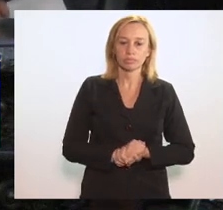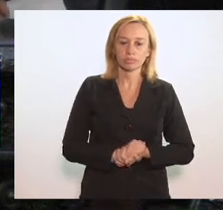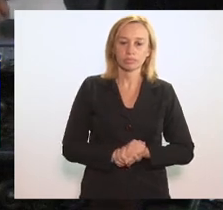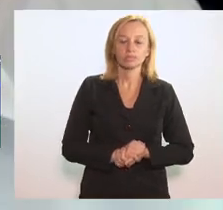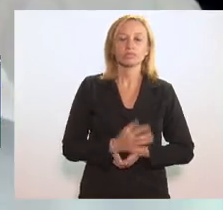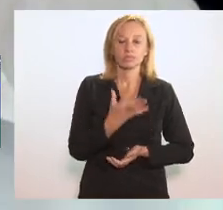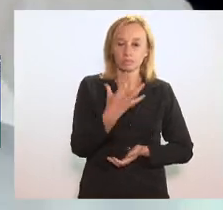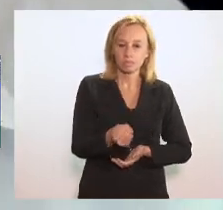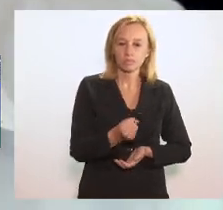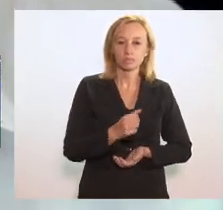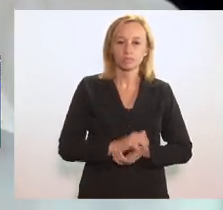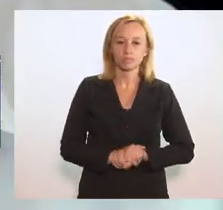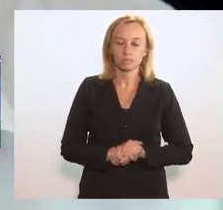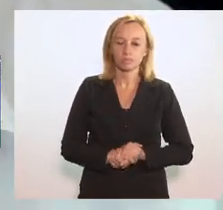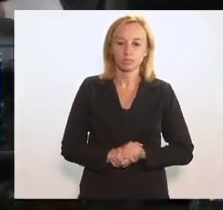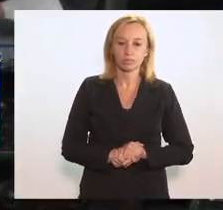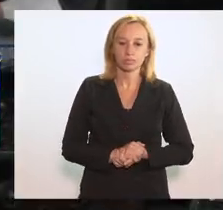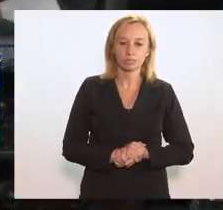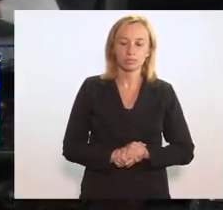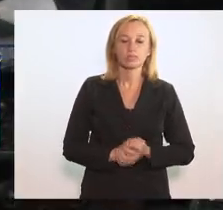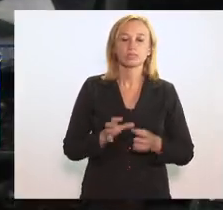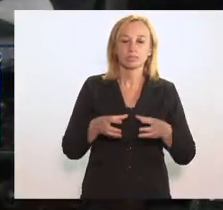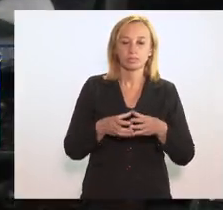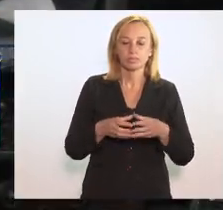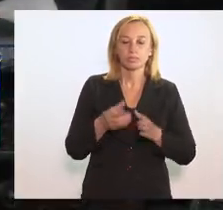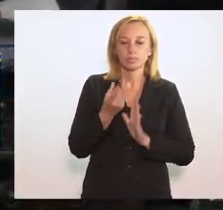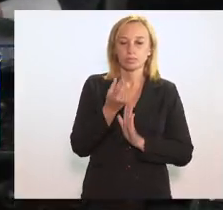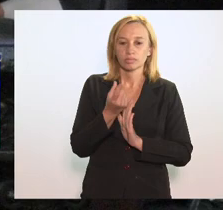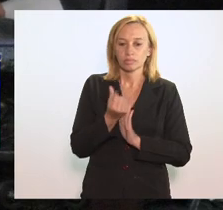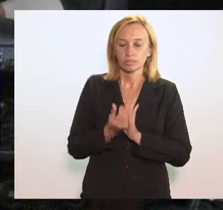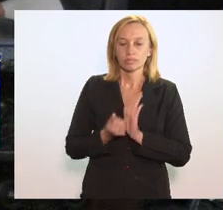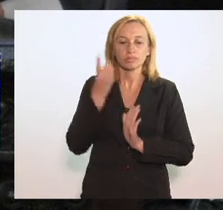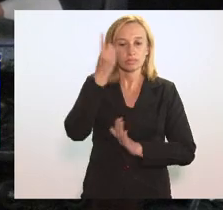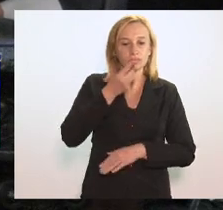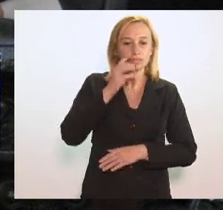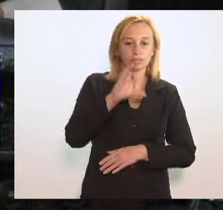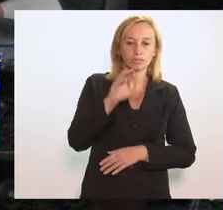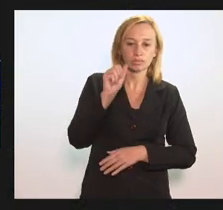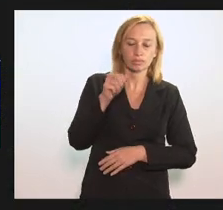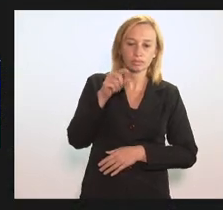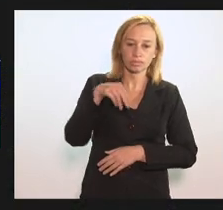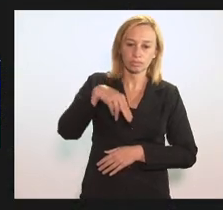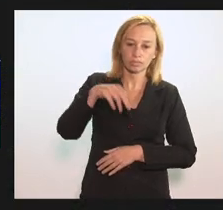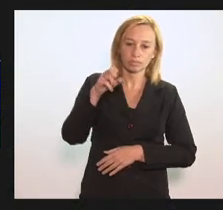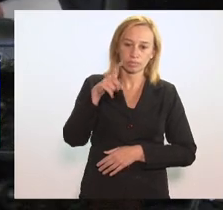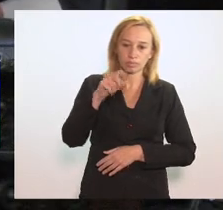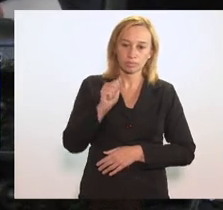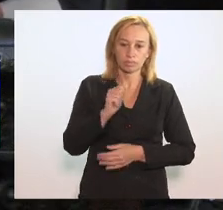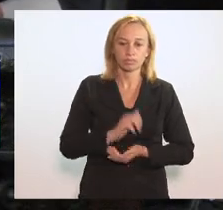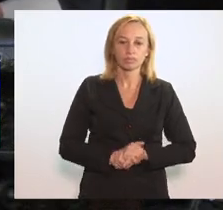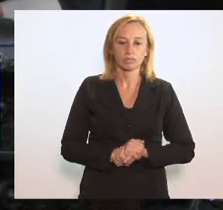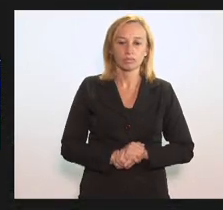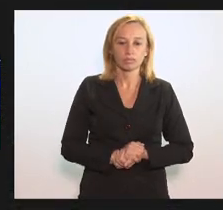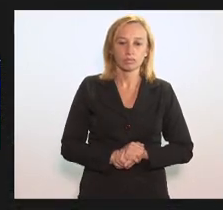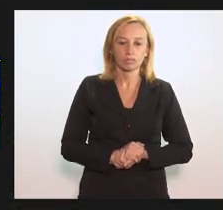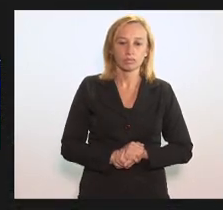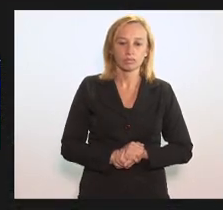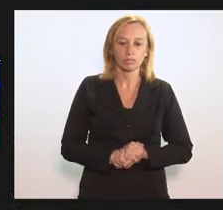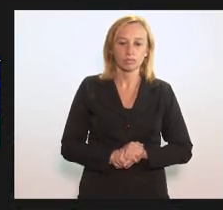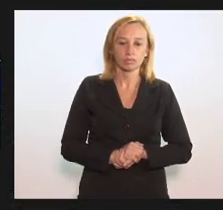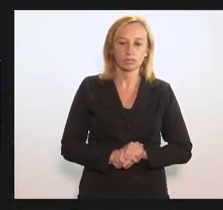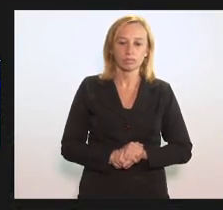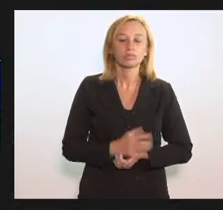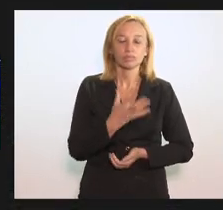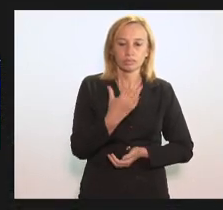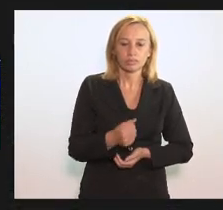Parecer favorável. Pela Comissão de Orçamento, deputado Márcio Canella. Deputado Márcio Canella.